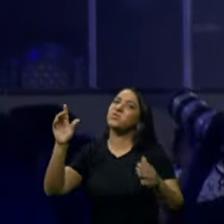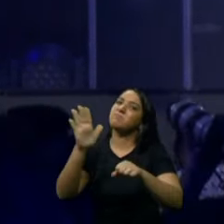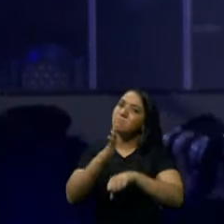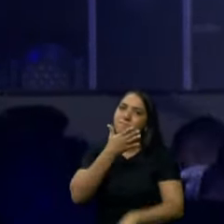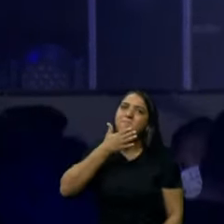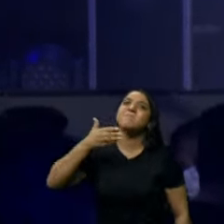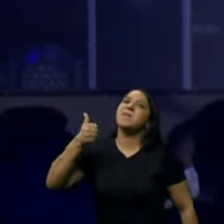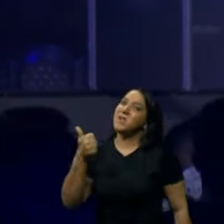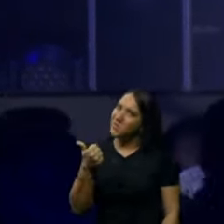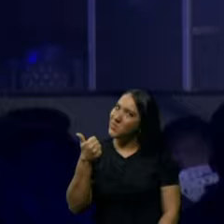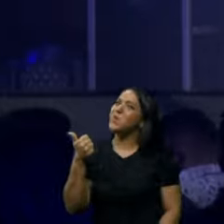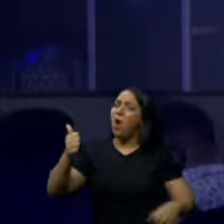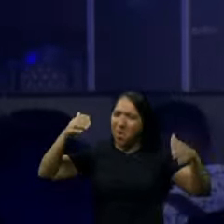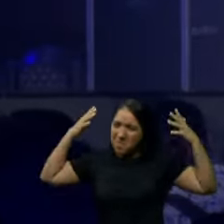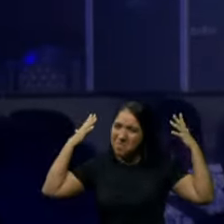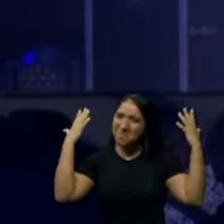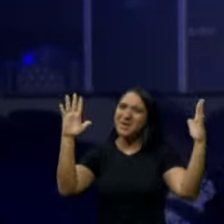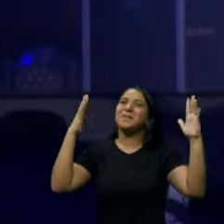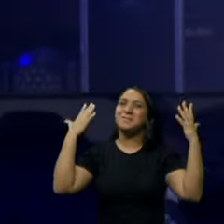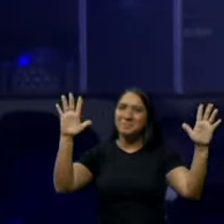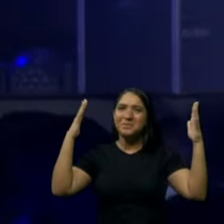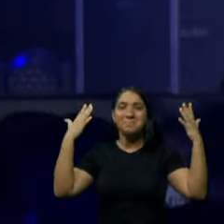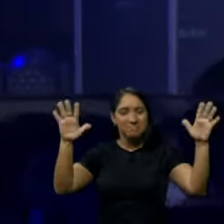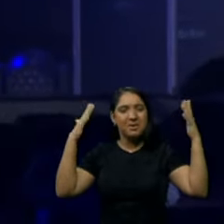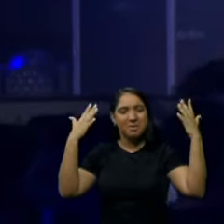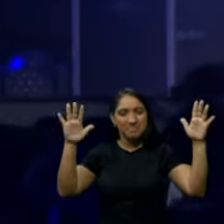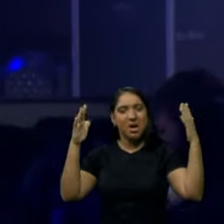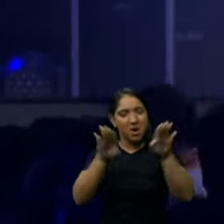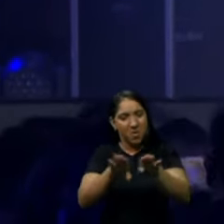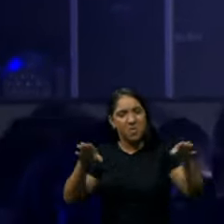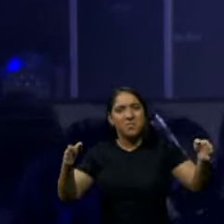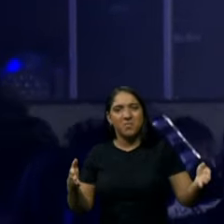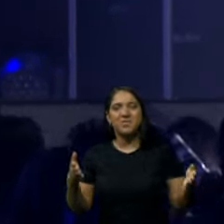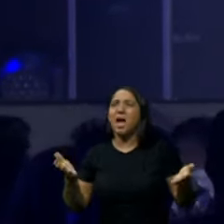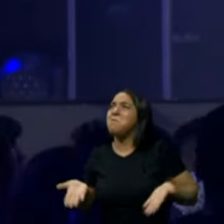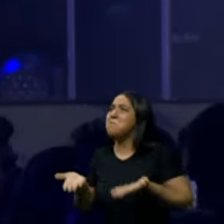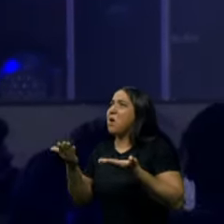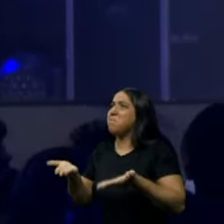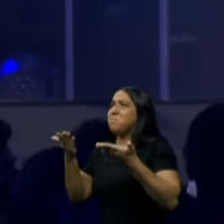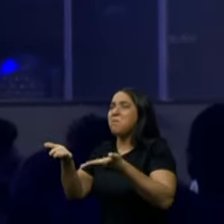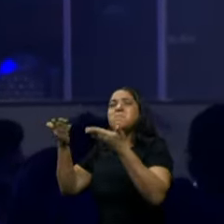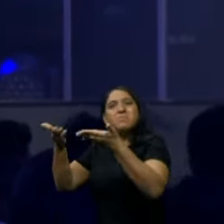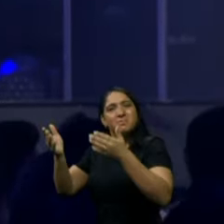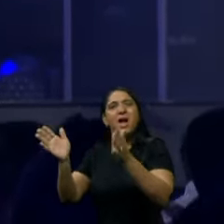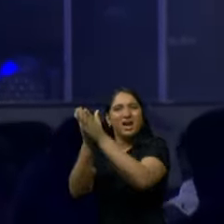aí levanto altar de adoração ao nosso Deus aleluia